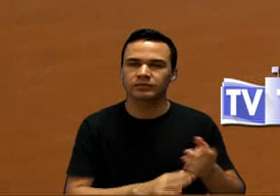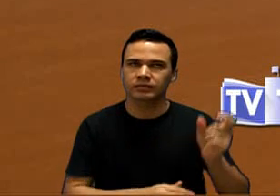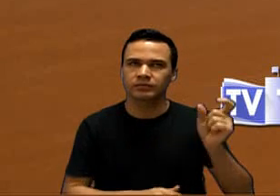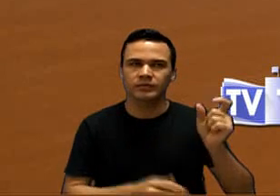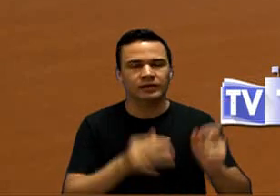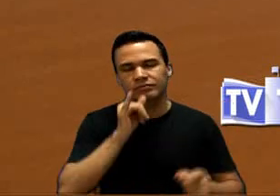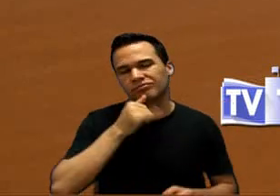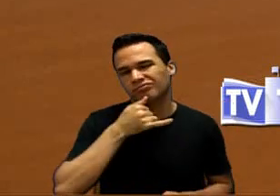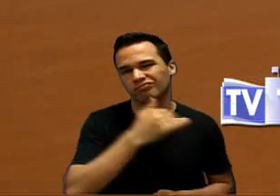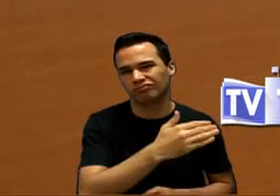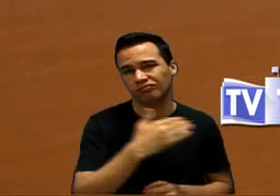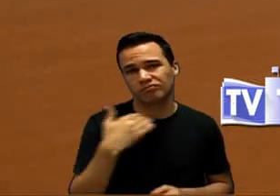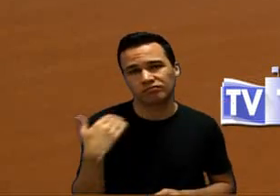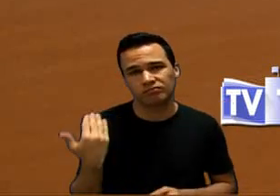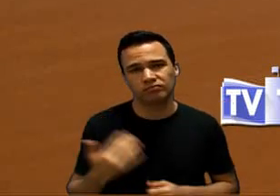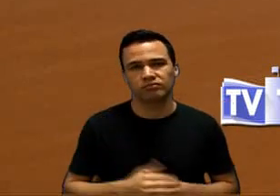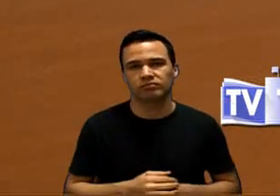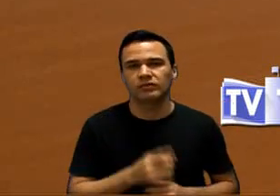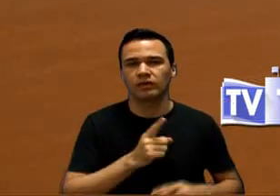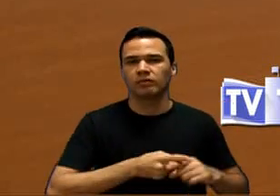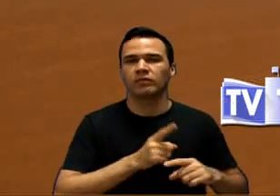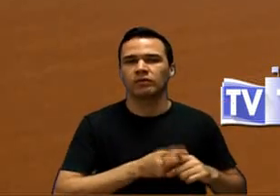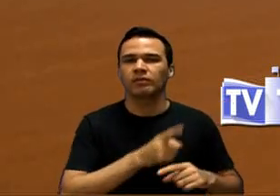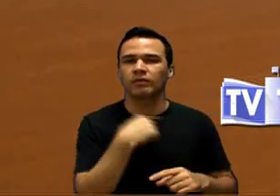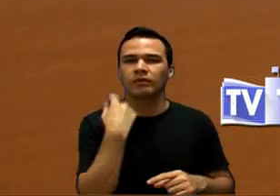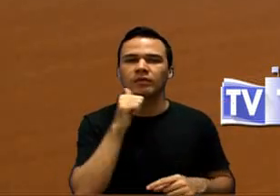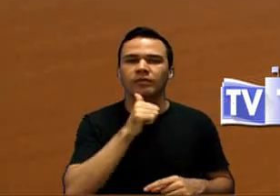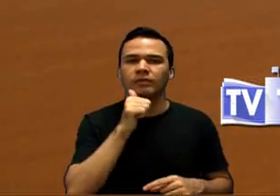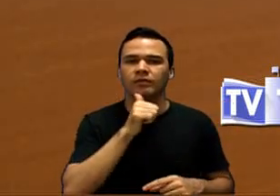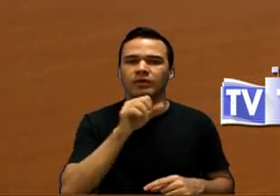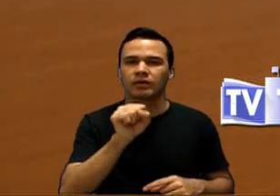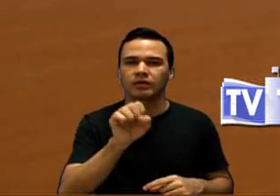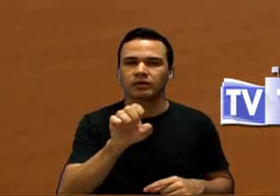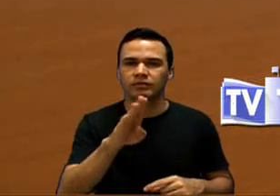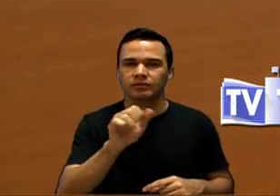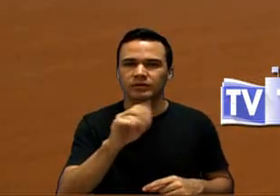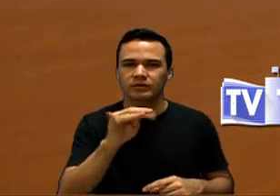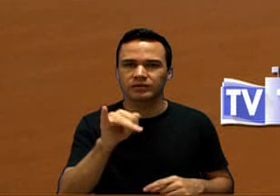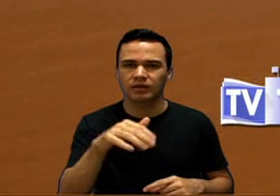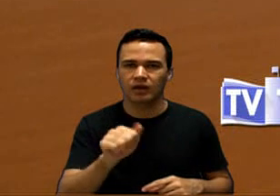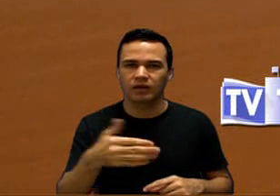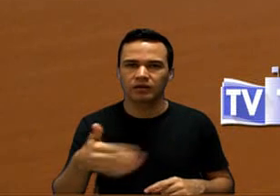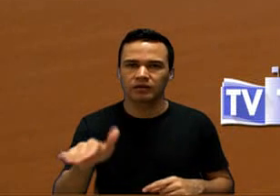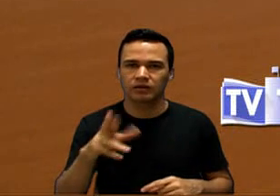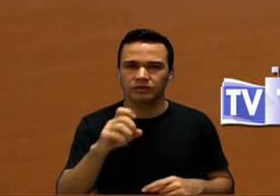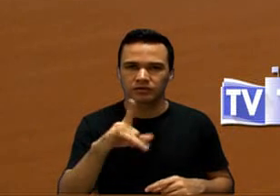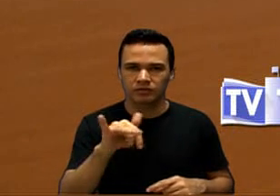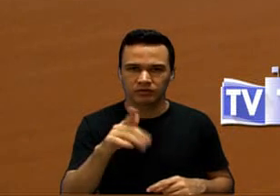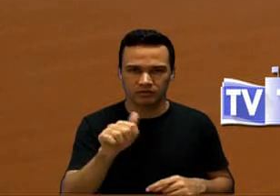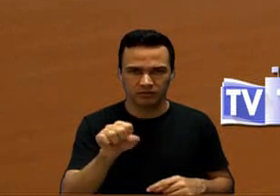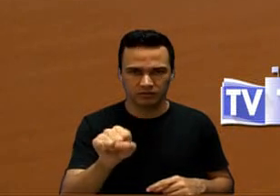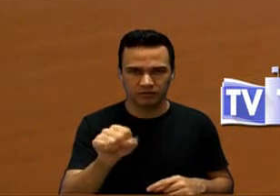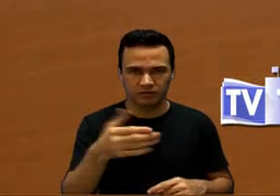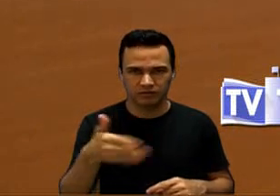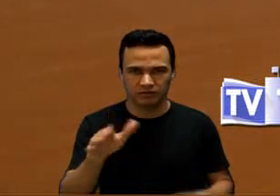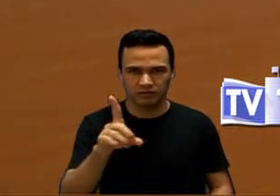de profundo pesar, pelo falecimento da senhora Sebastiana Rodrigues Dias. Esta?